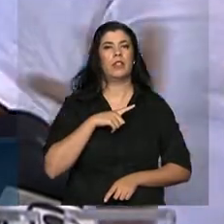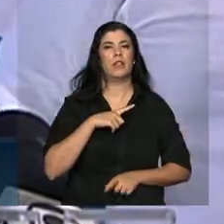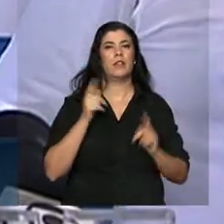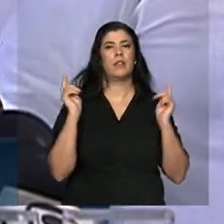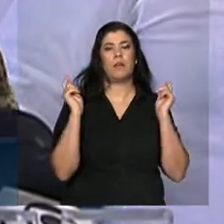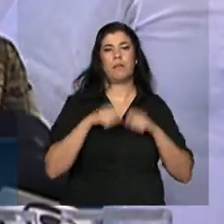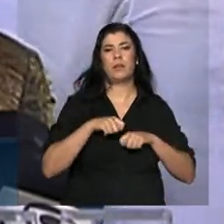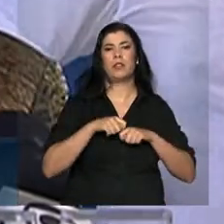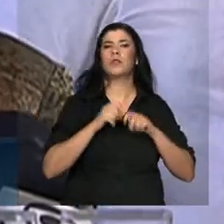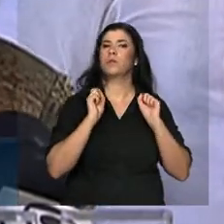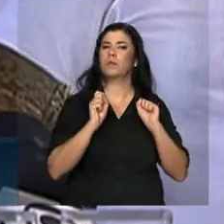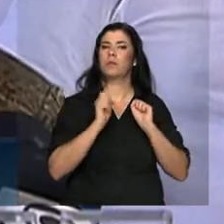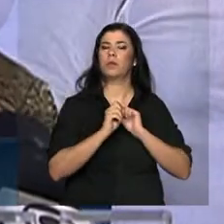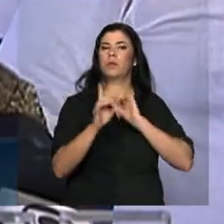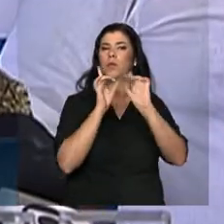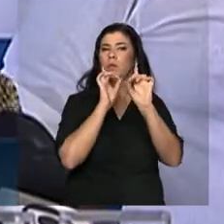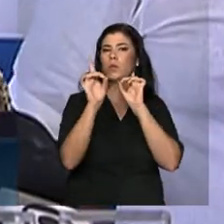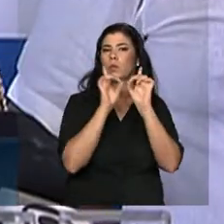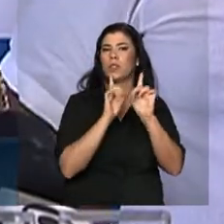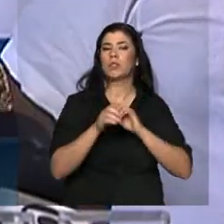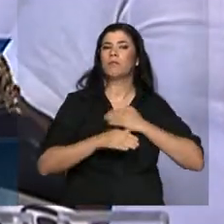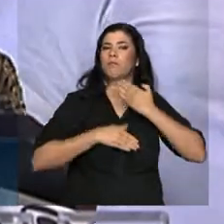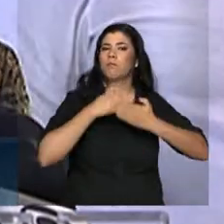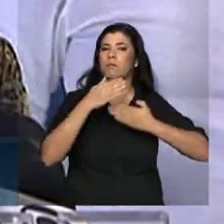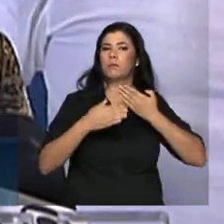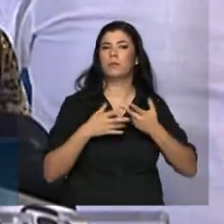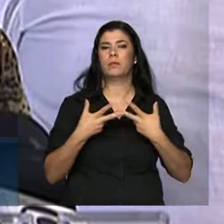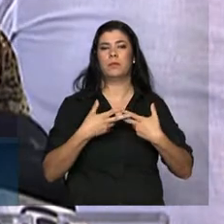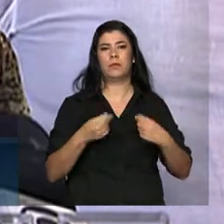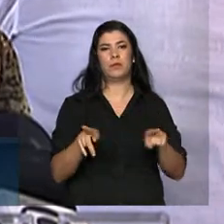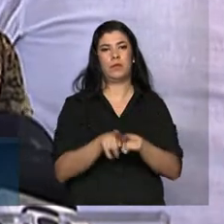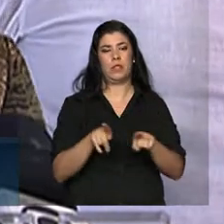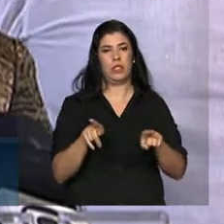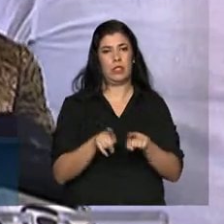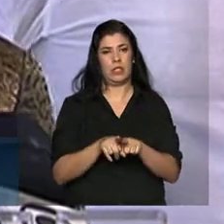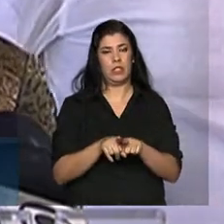capacidade para o diálogo, para construir consenso, para